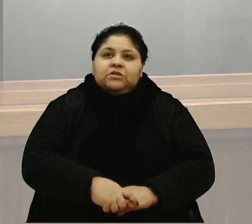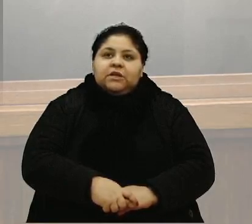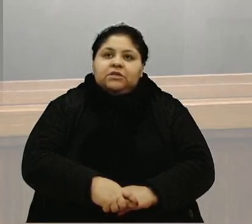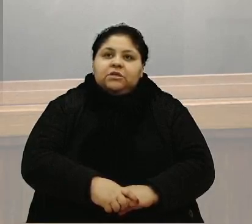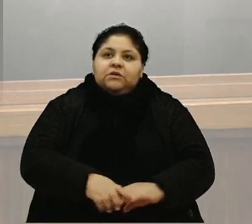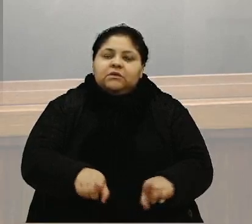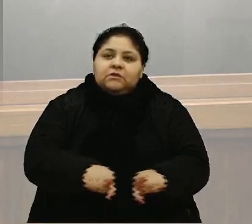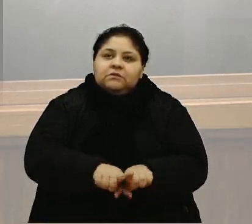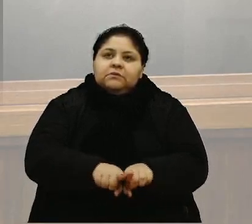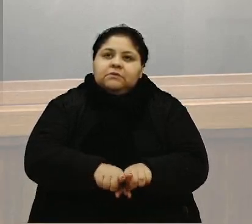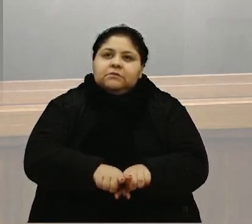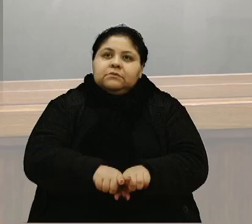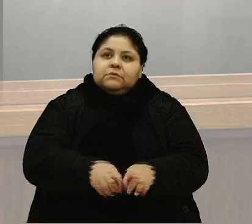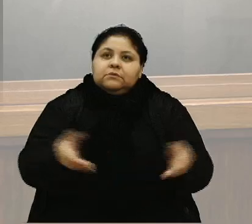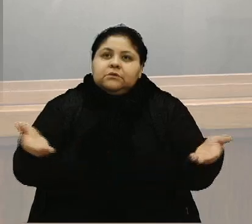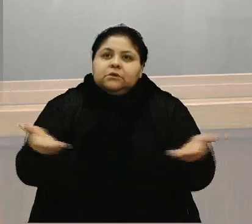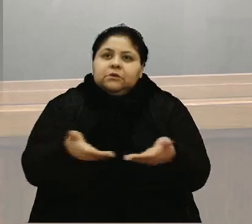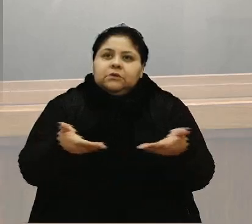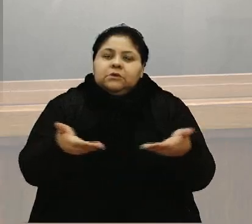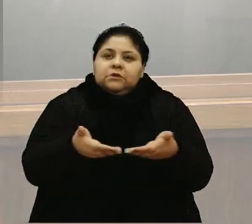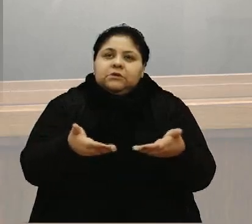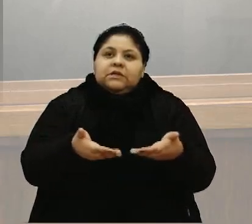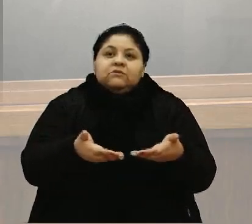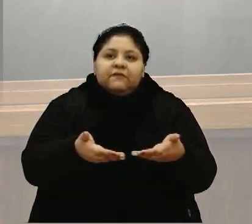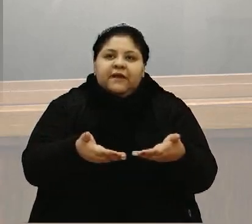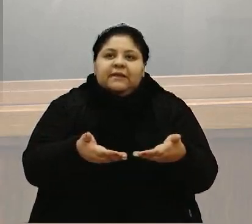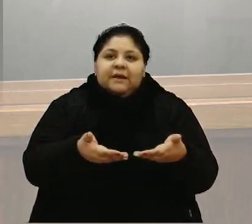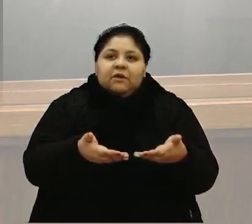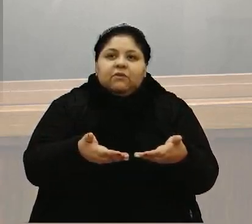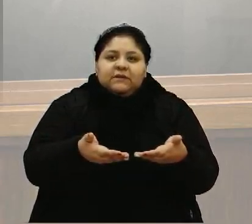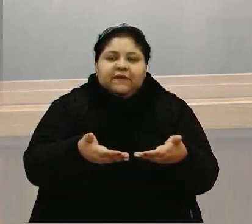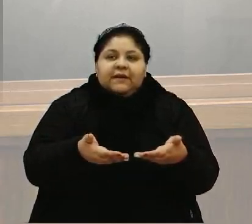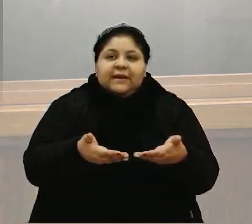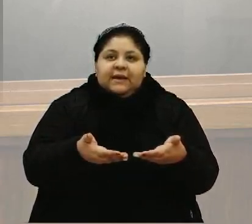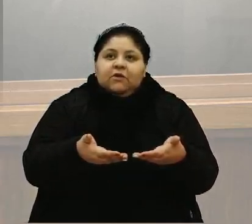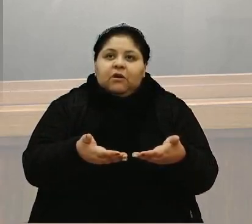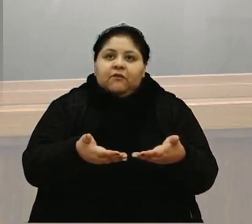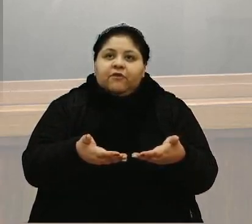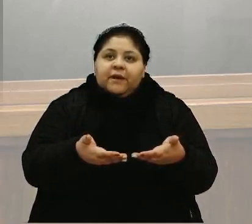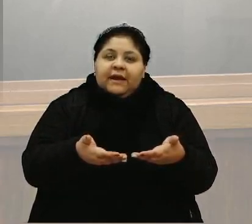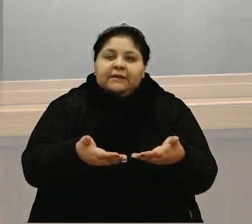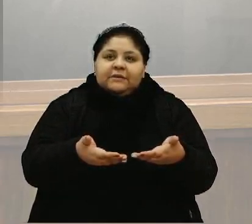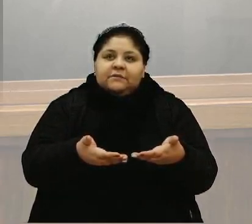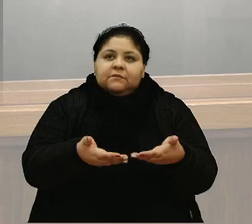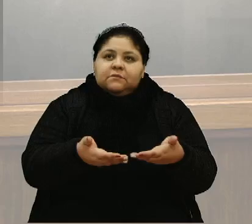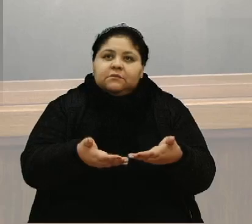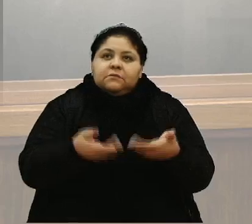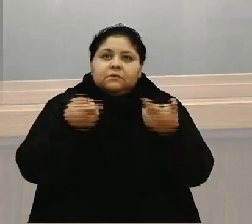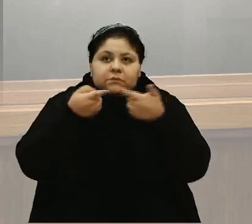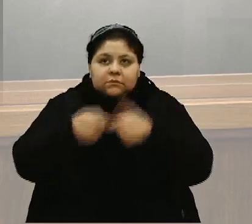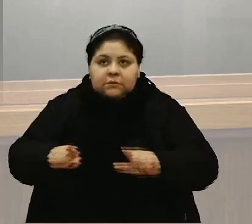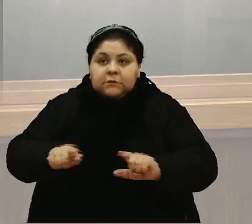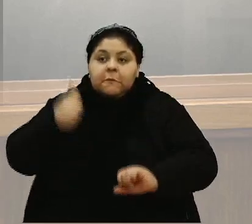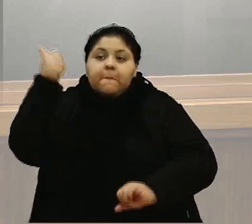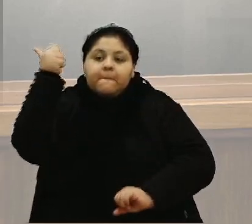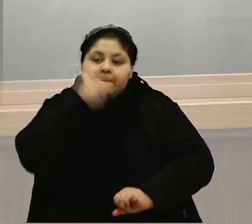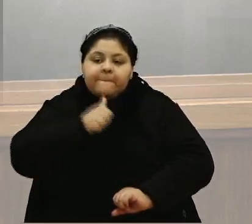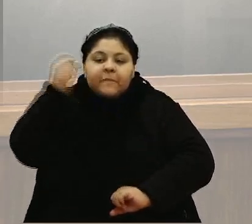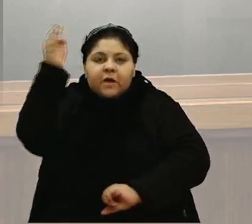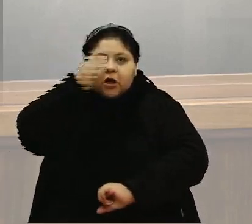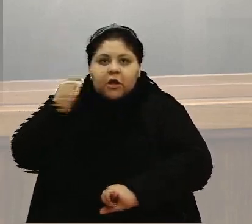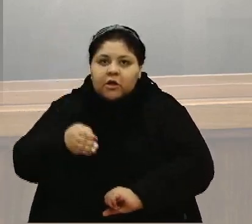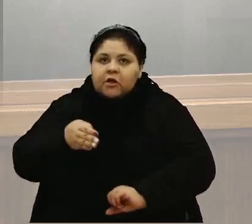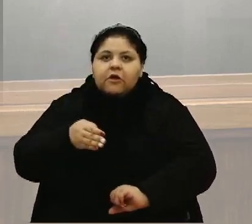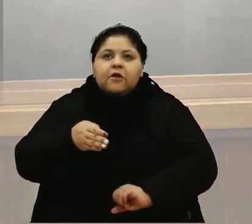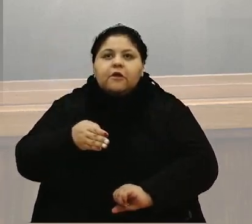turismo sexual aqui no Brasil, sim. Que ele não quer que venham fazer sexo com gays. Mas se for com as mulheres do Brasil, é